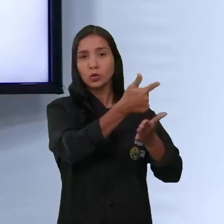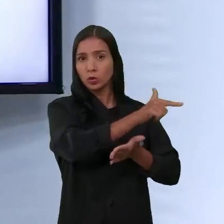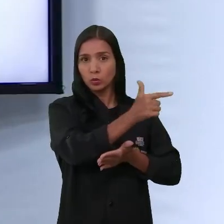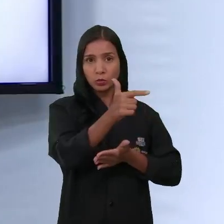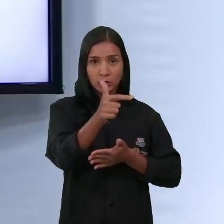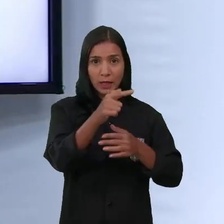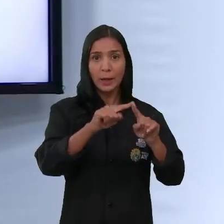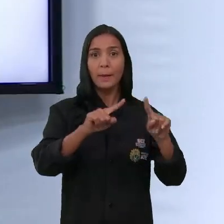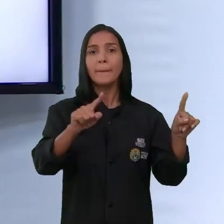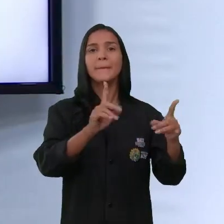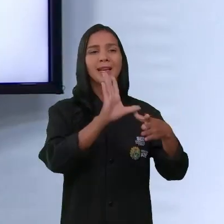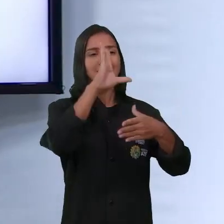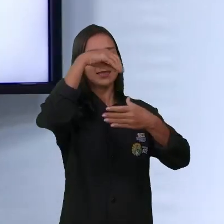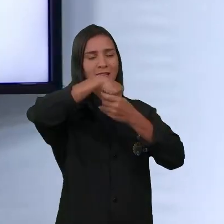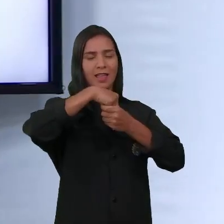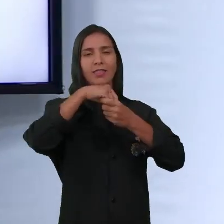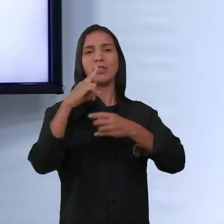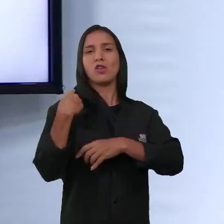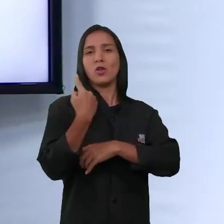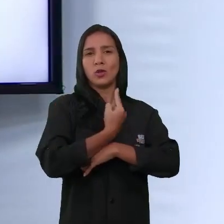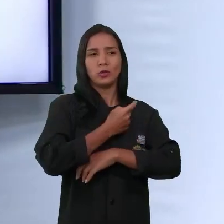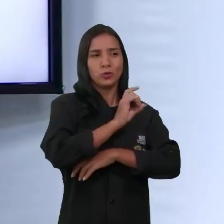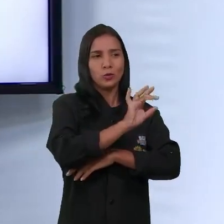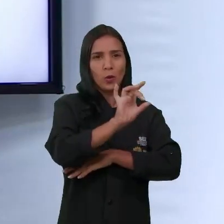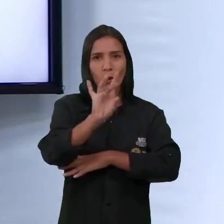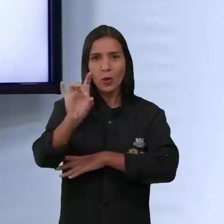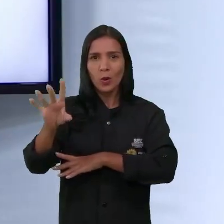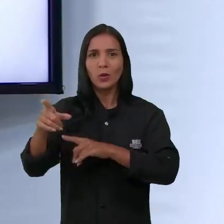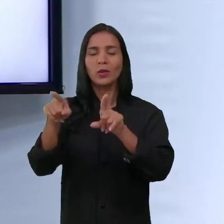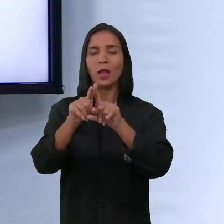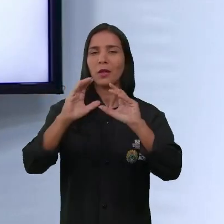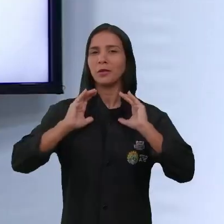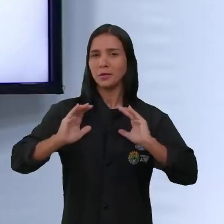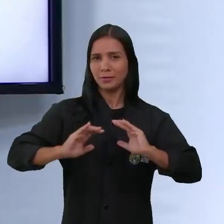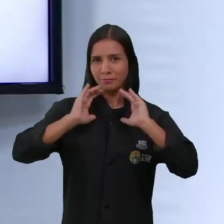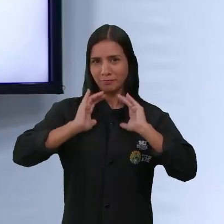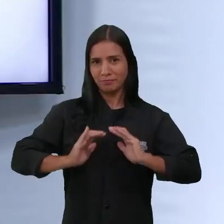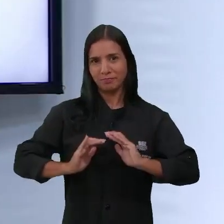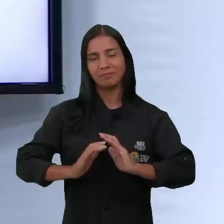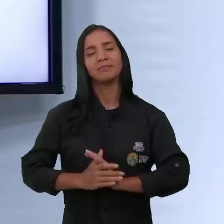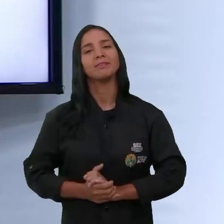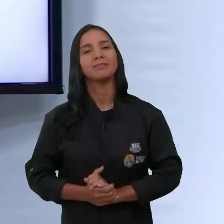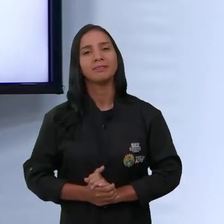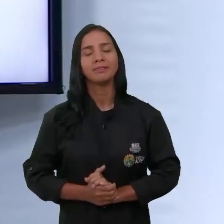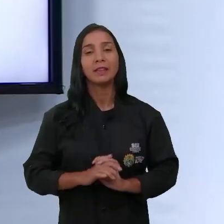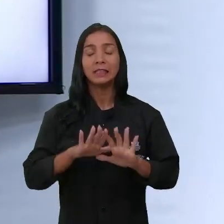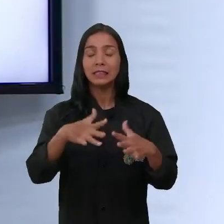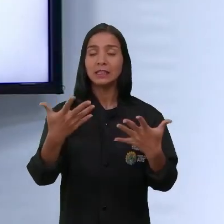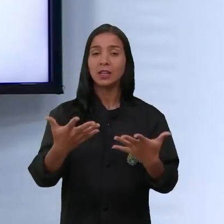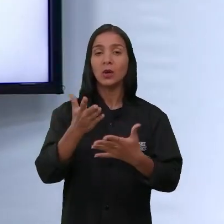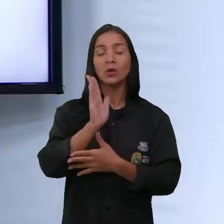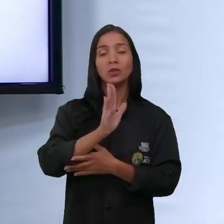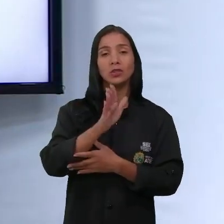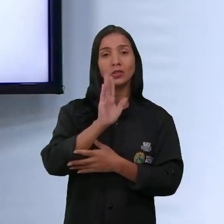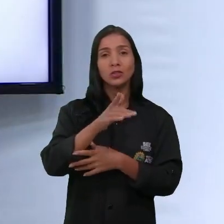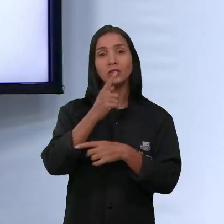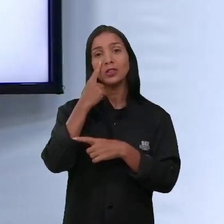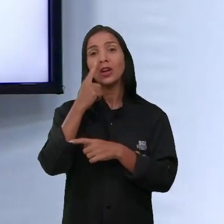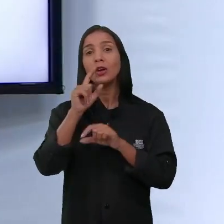já está incorporada nos hábitos de comportamento. Dito isto, é por isso